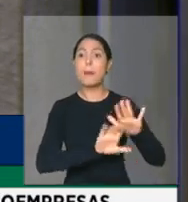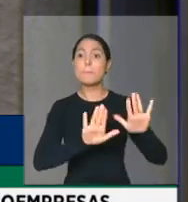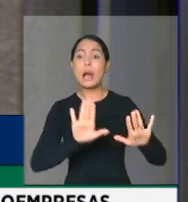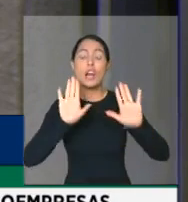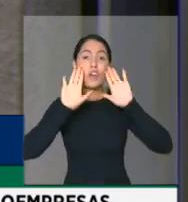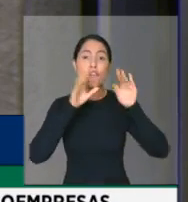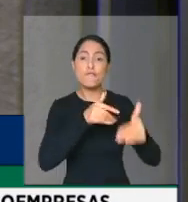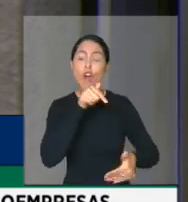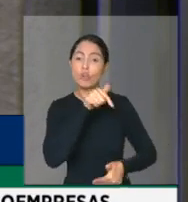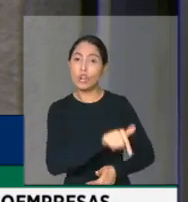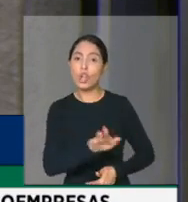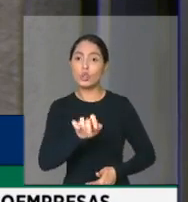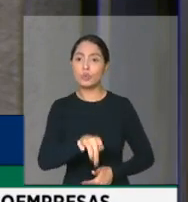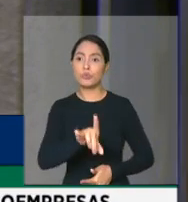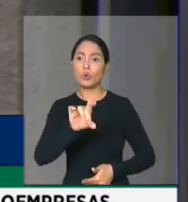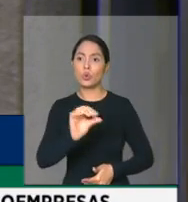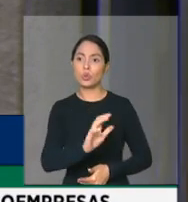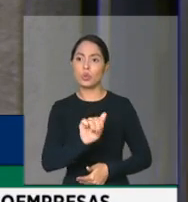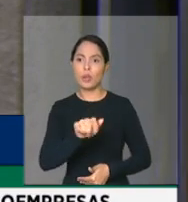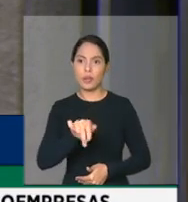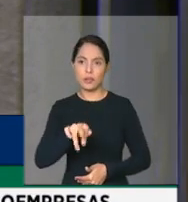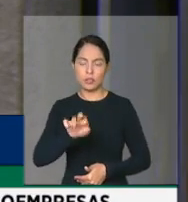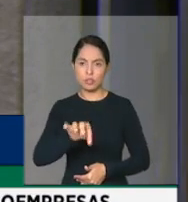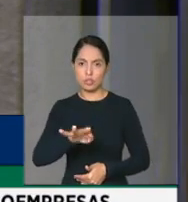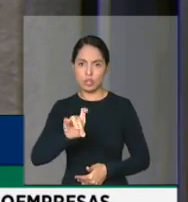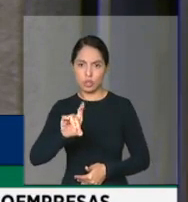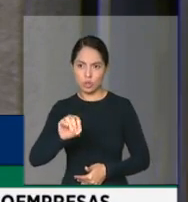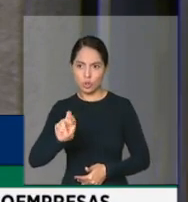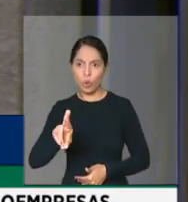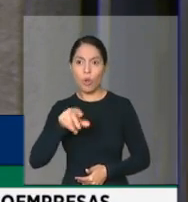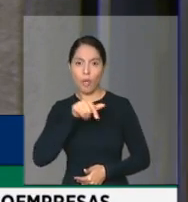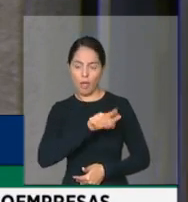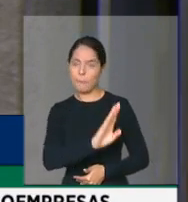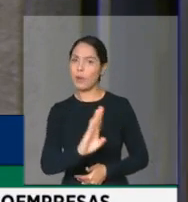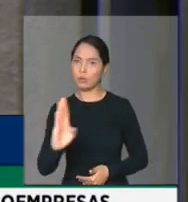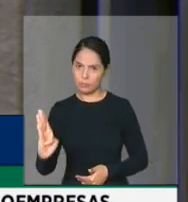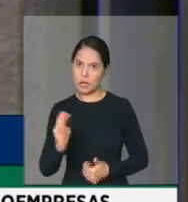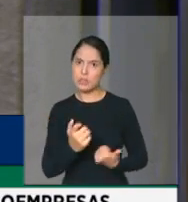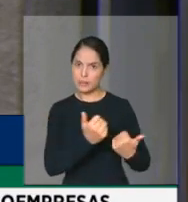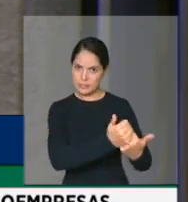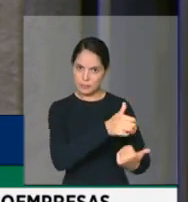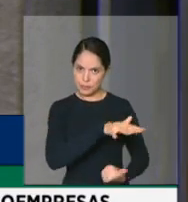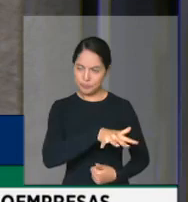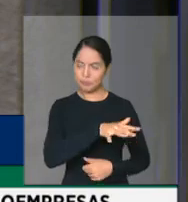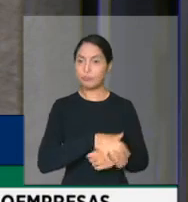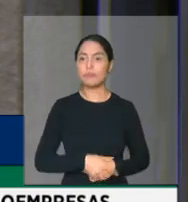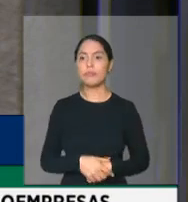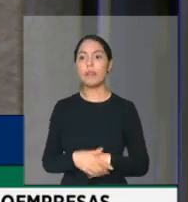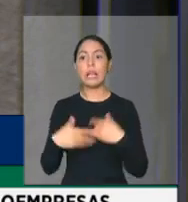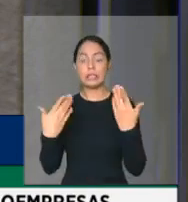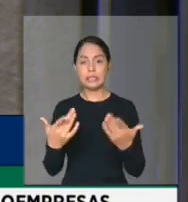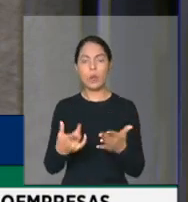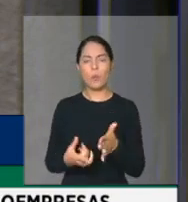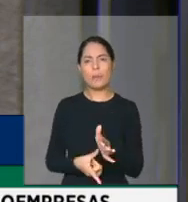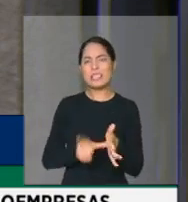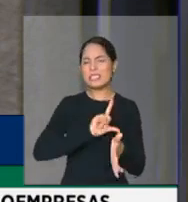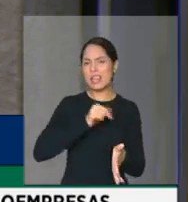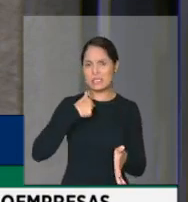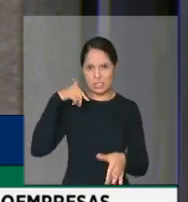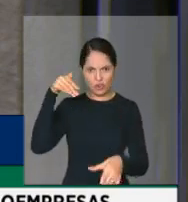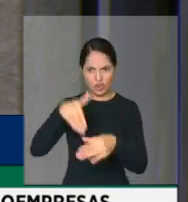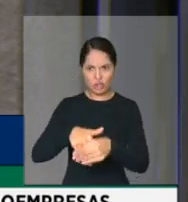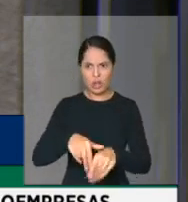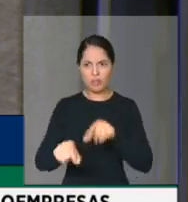cuidar desse fundo garantidor é o Banco do Brasil. Eu quero, antes de ler o voto, senhor presidente, explicar rapidamente